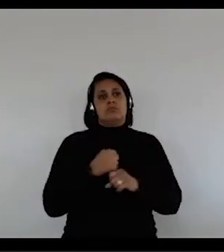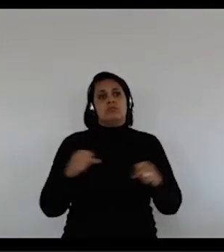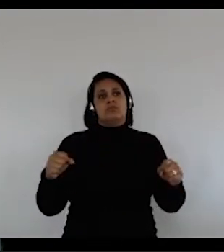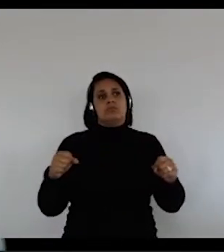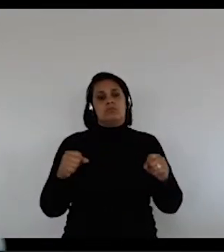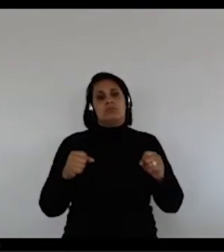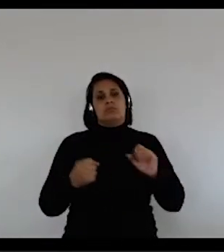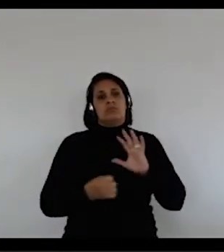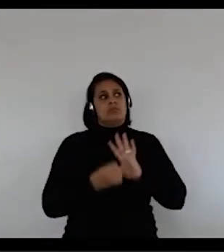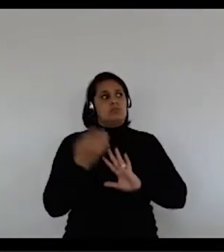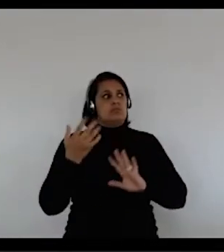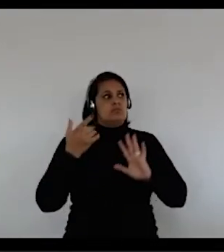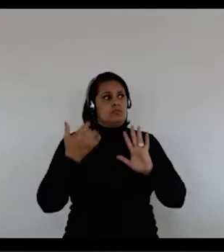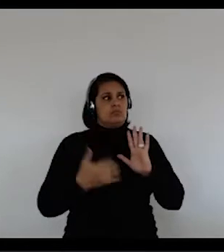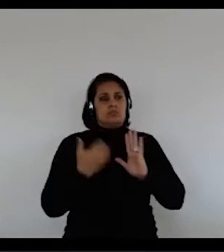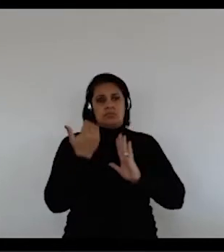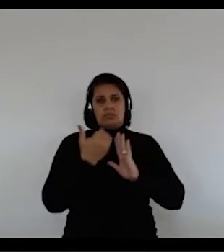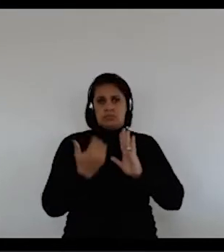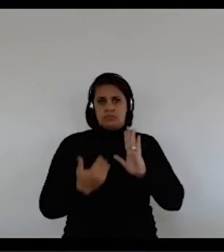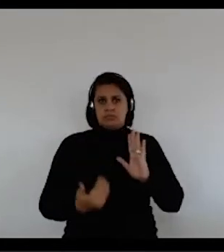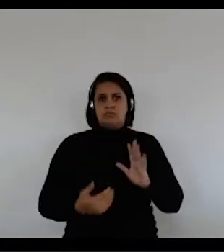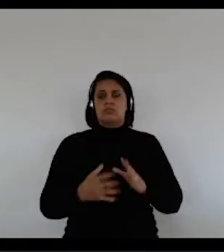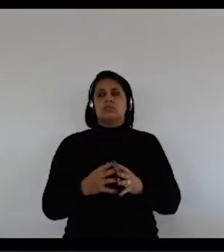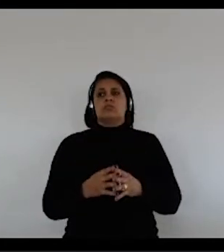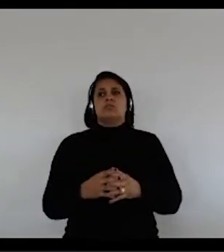quantidades de demandas que